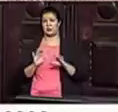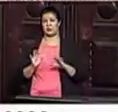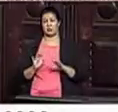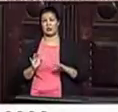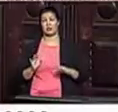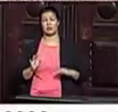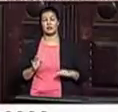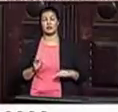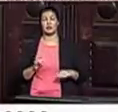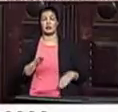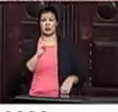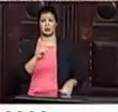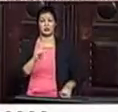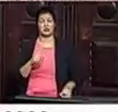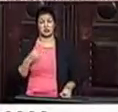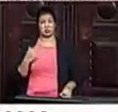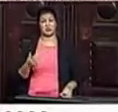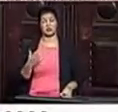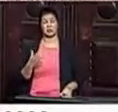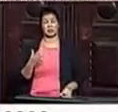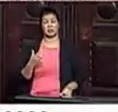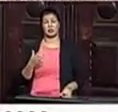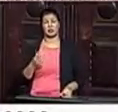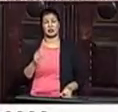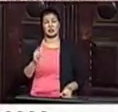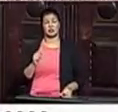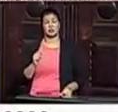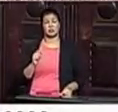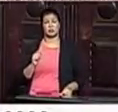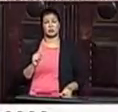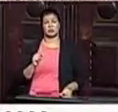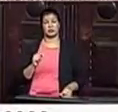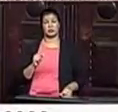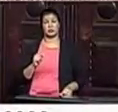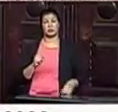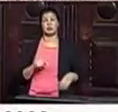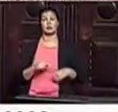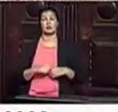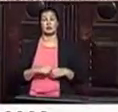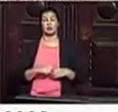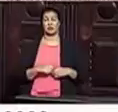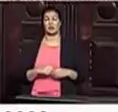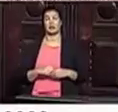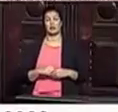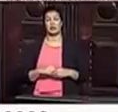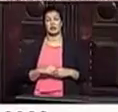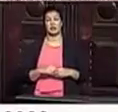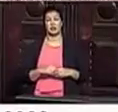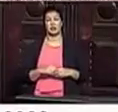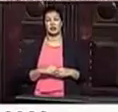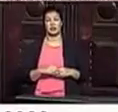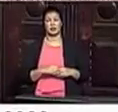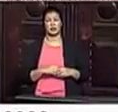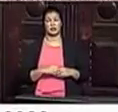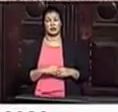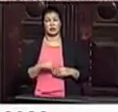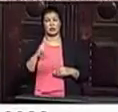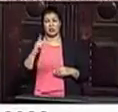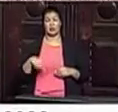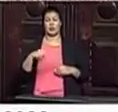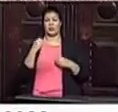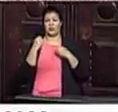uninominal, querem estar ao abrigo, né, desse crivo, né, e o abrigo desse crivo é a lista fechada. Agora, o que fortalece os